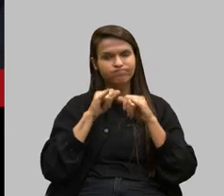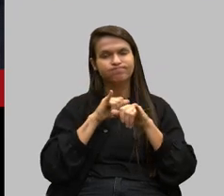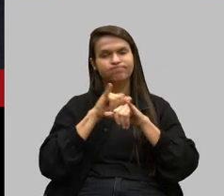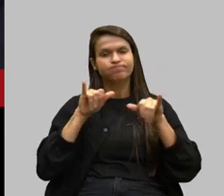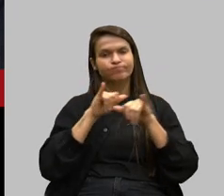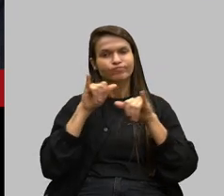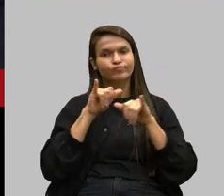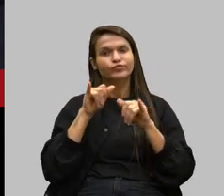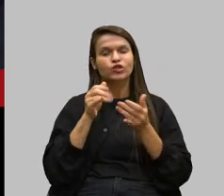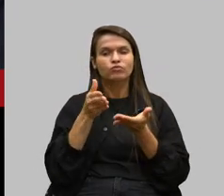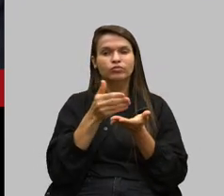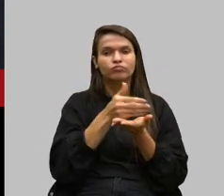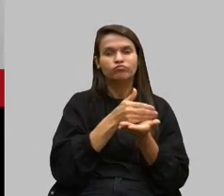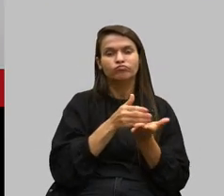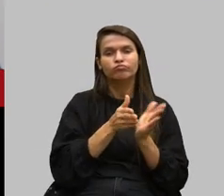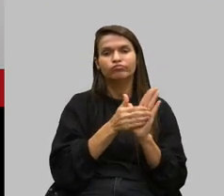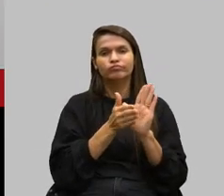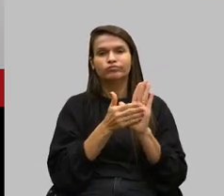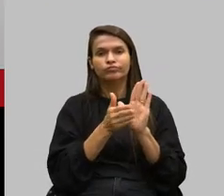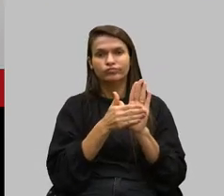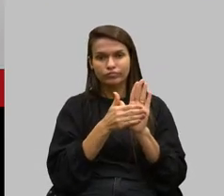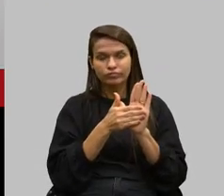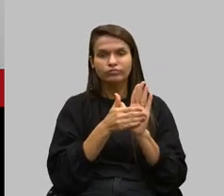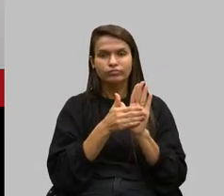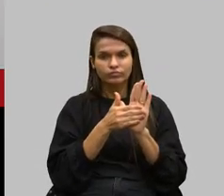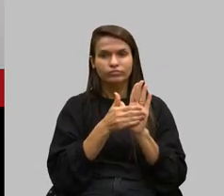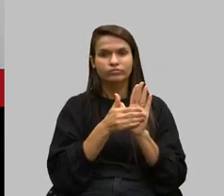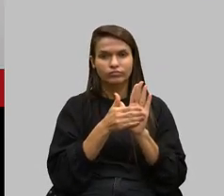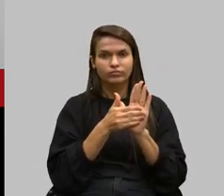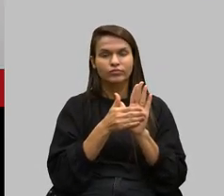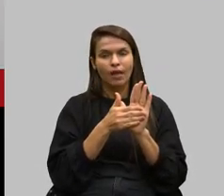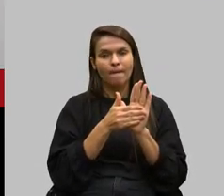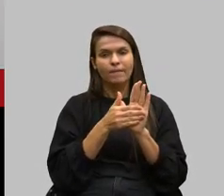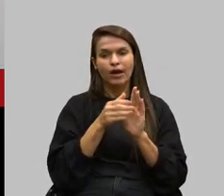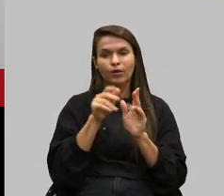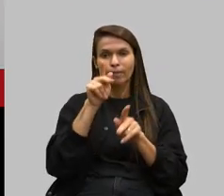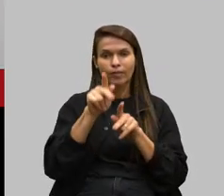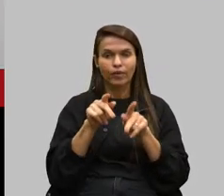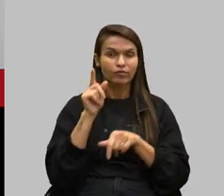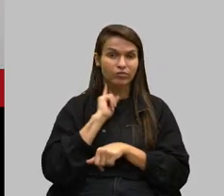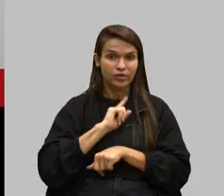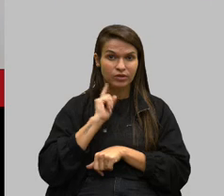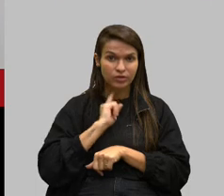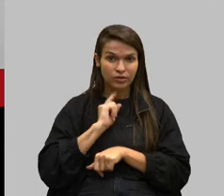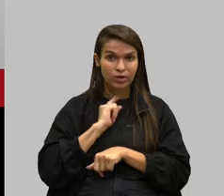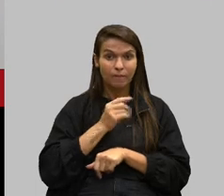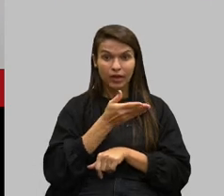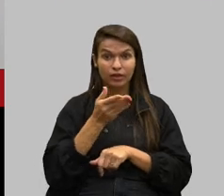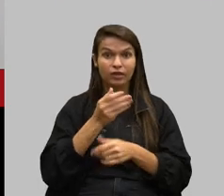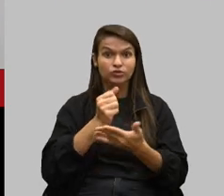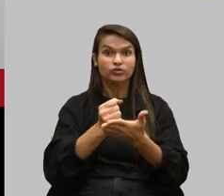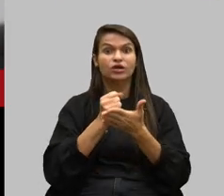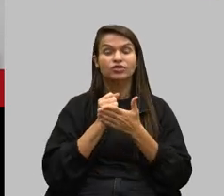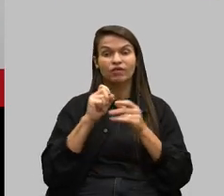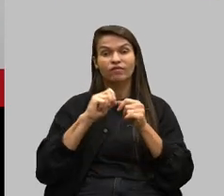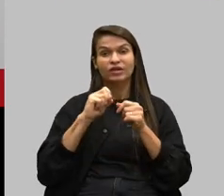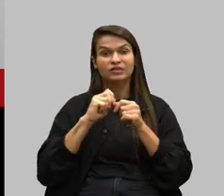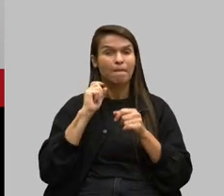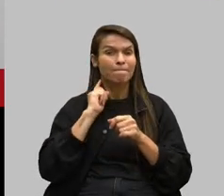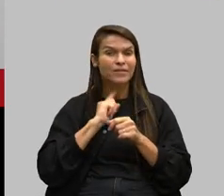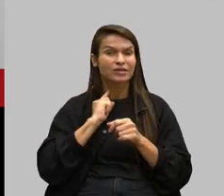contas eh para para os mineiros para que eles nos ajudem a fazer Minas dar